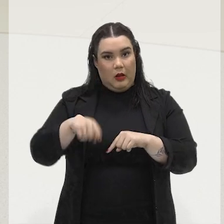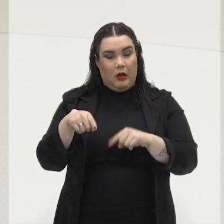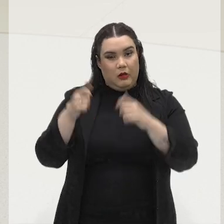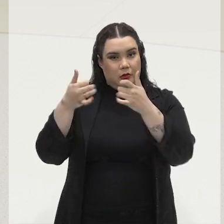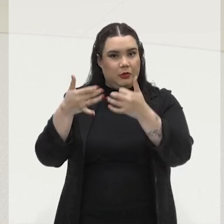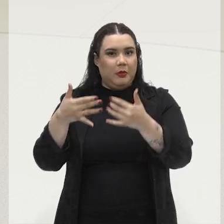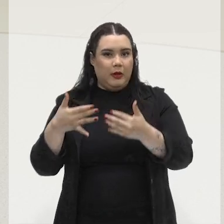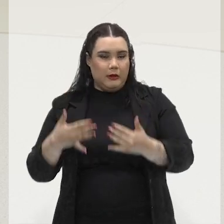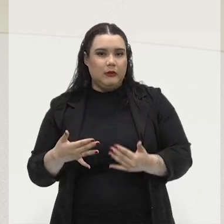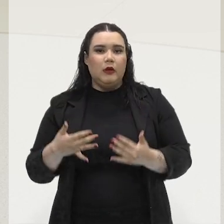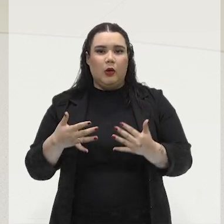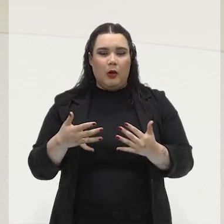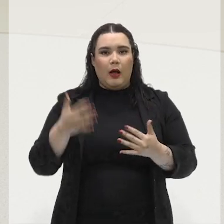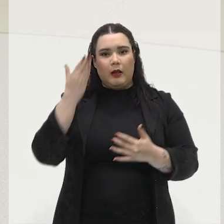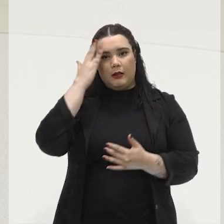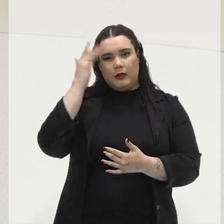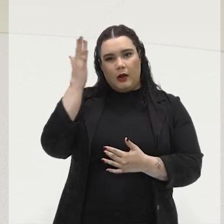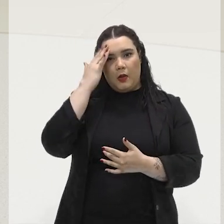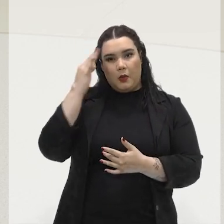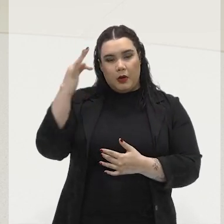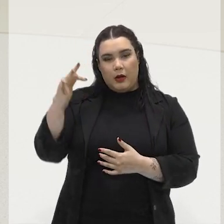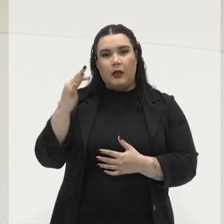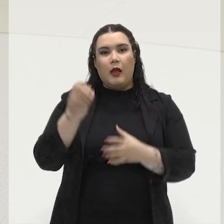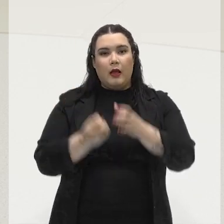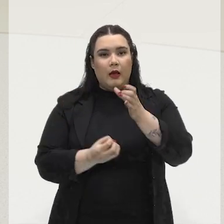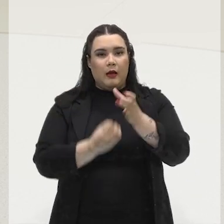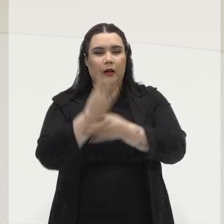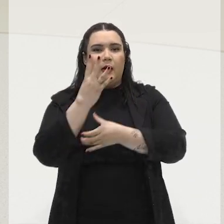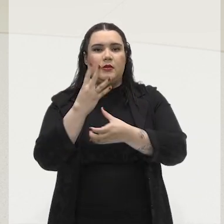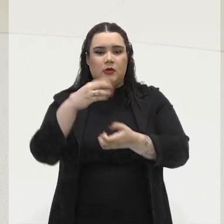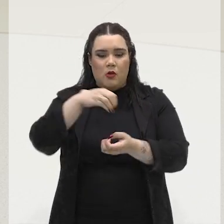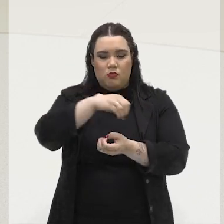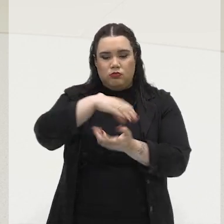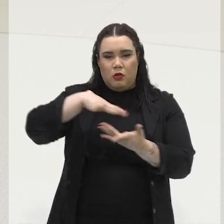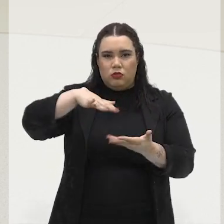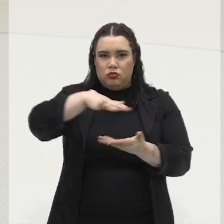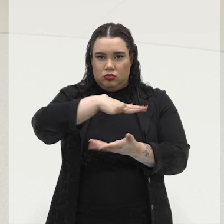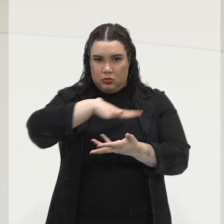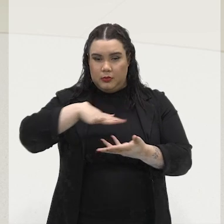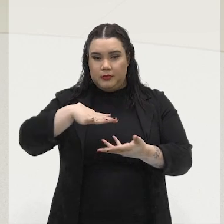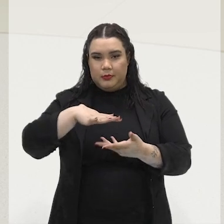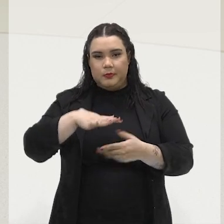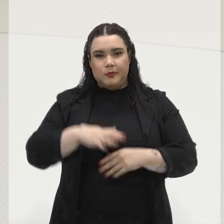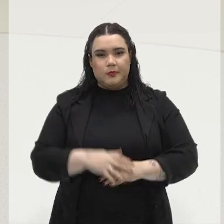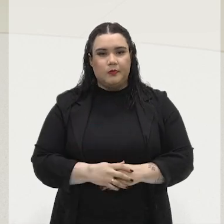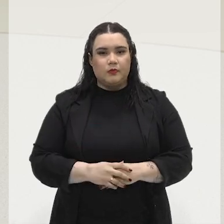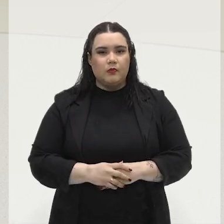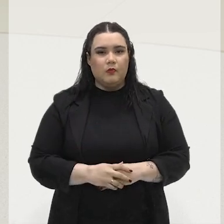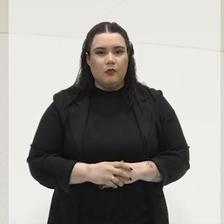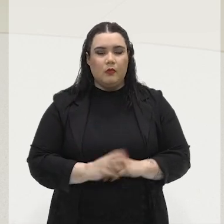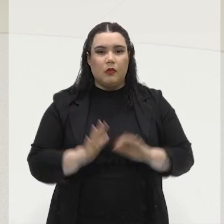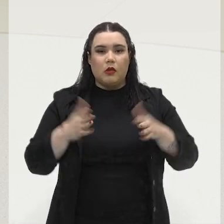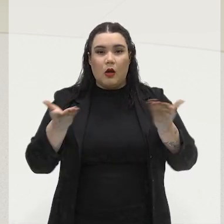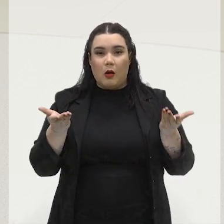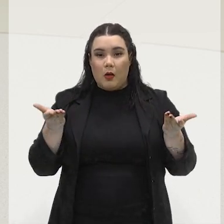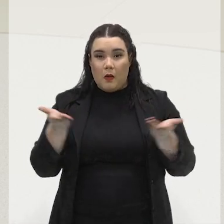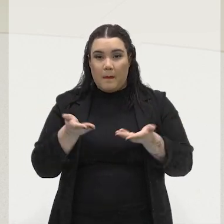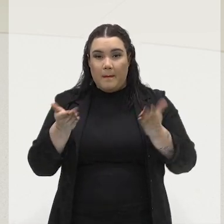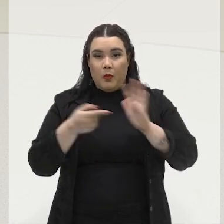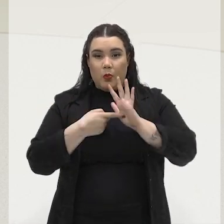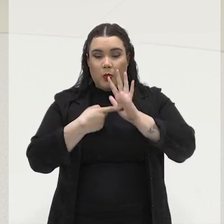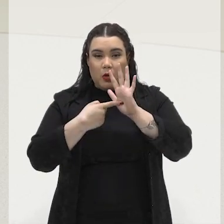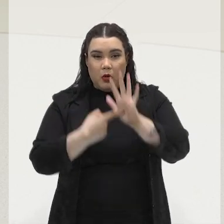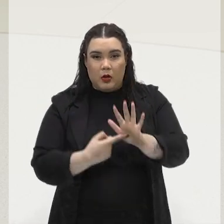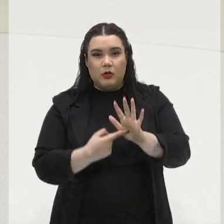É isso que fala a teoria da evolução do universo. E eu quero que vocês entendam o quão grande é